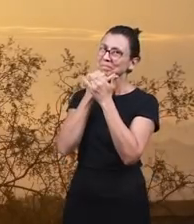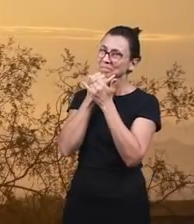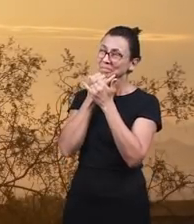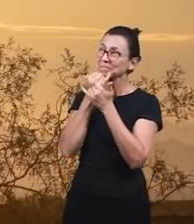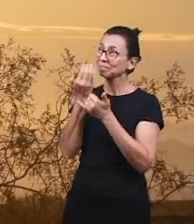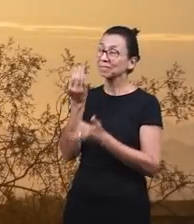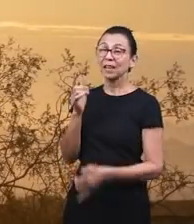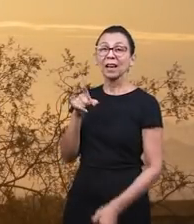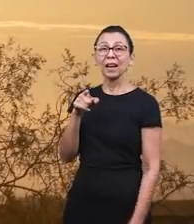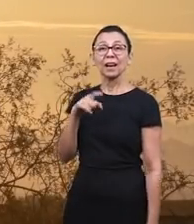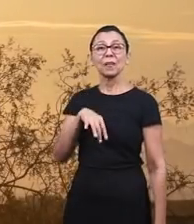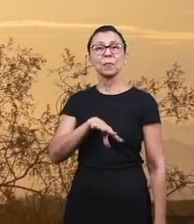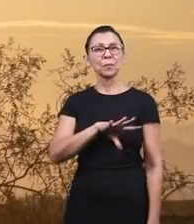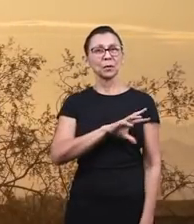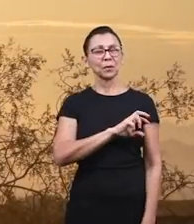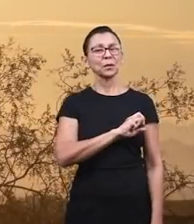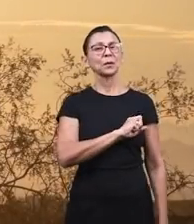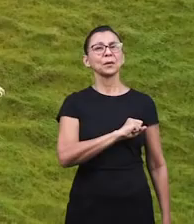amor.